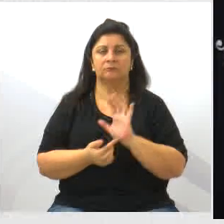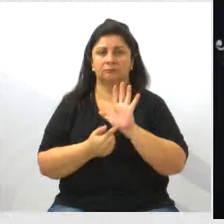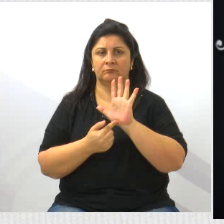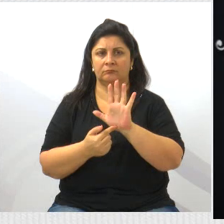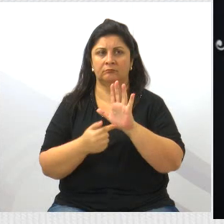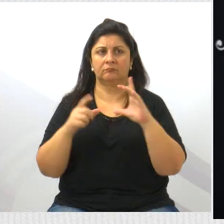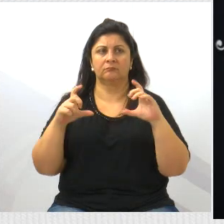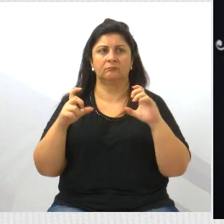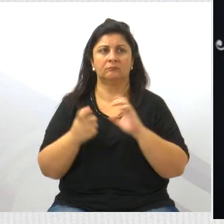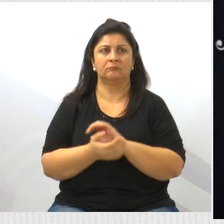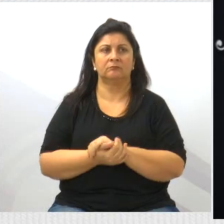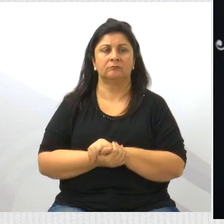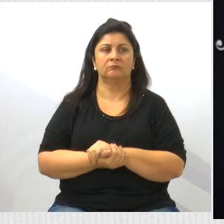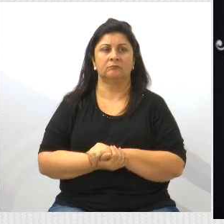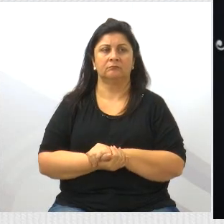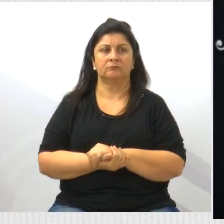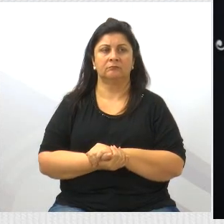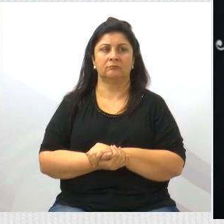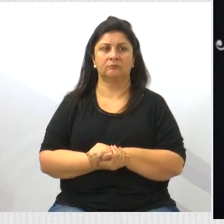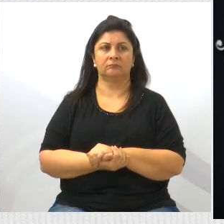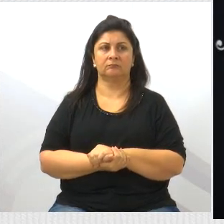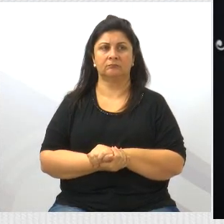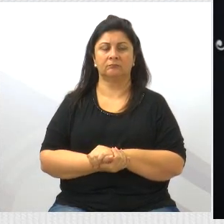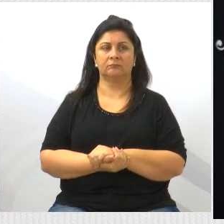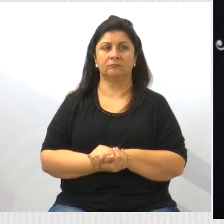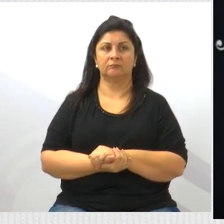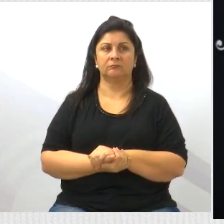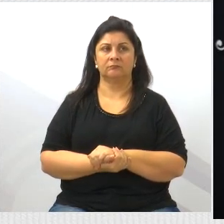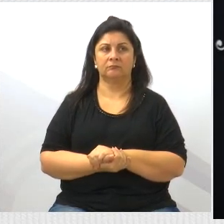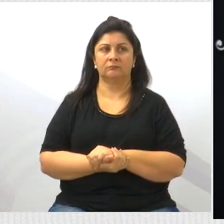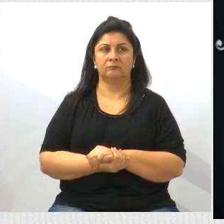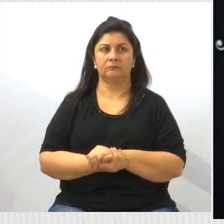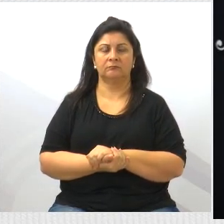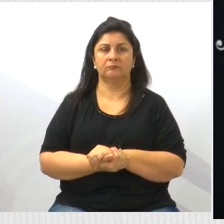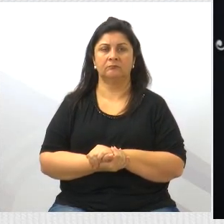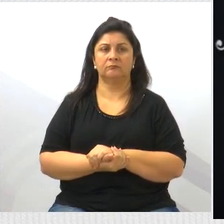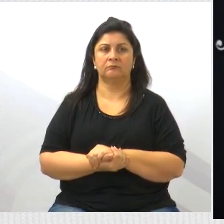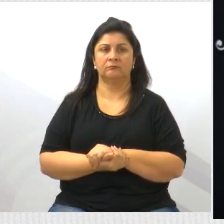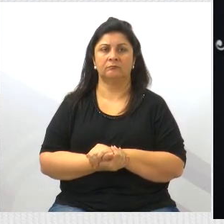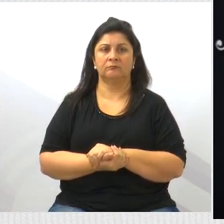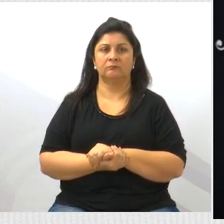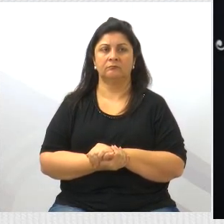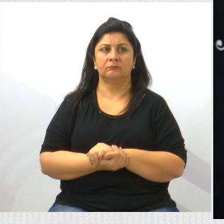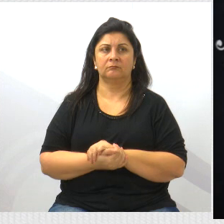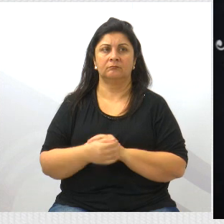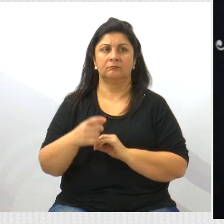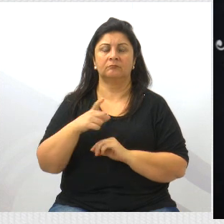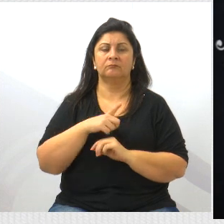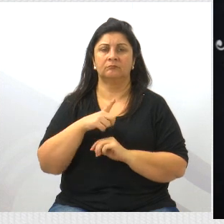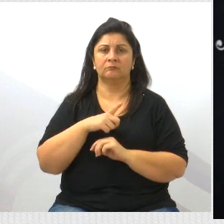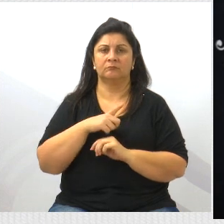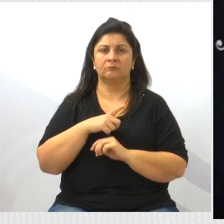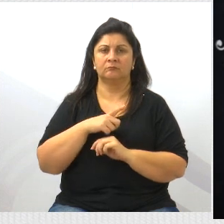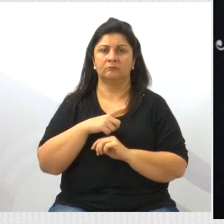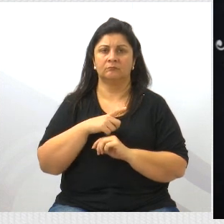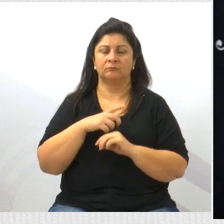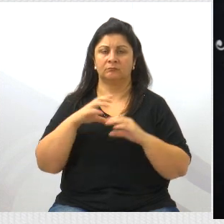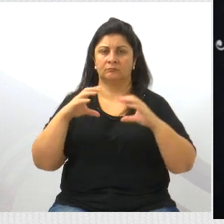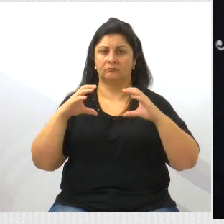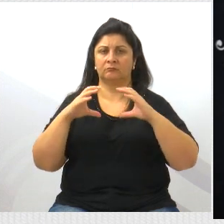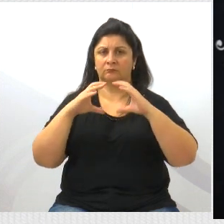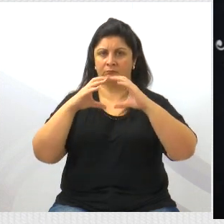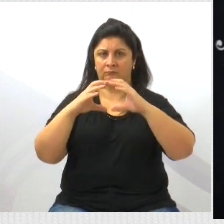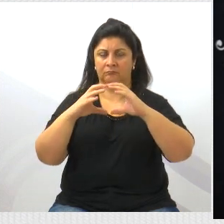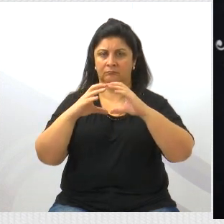por favor, é lá? Ah, tá. Segunda, nós temos aqui uma roda